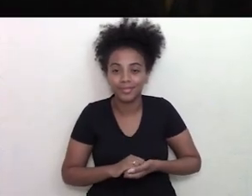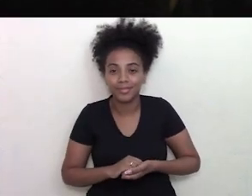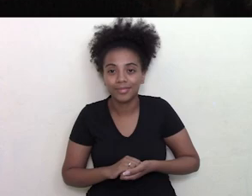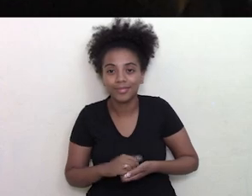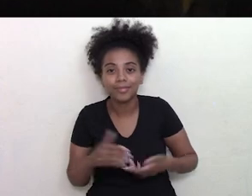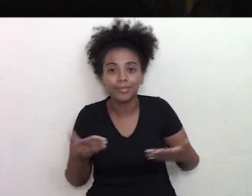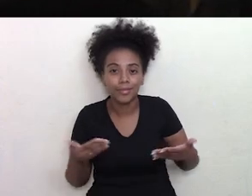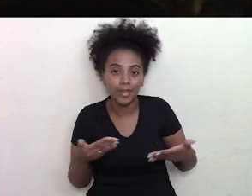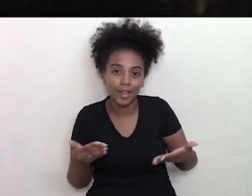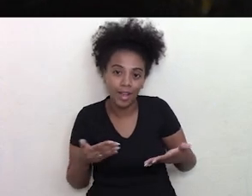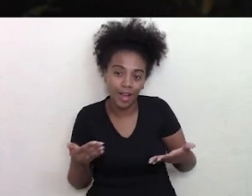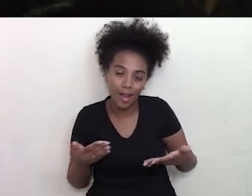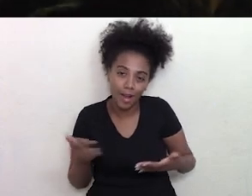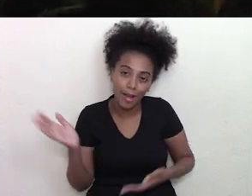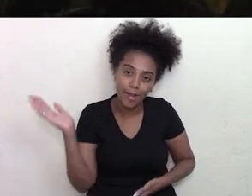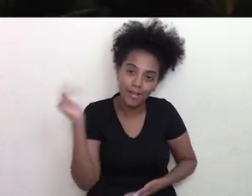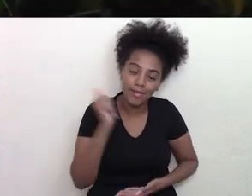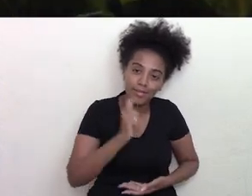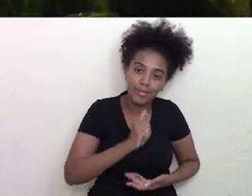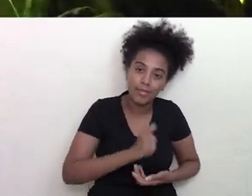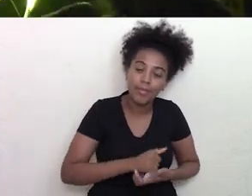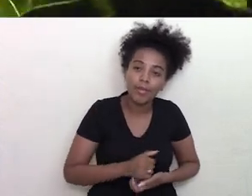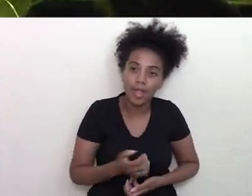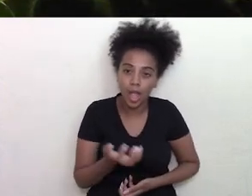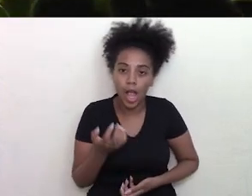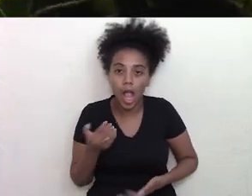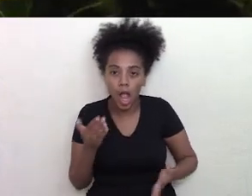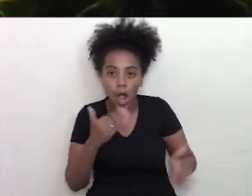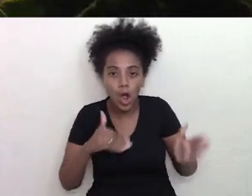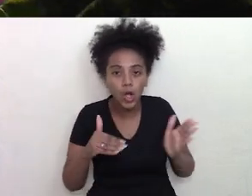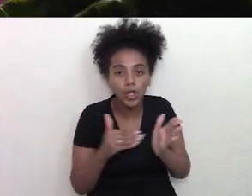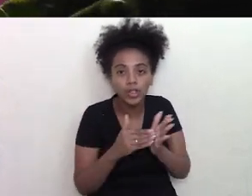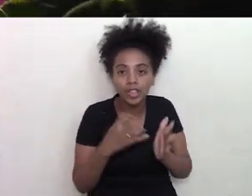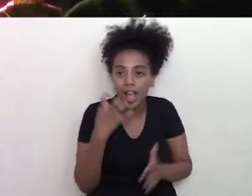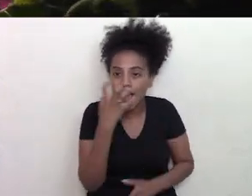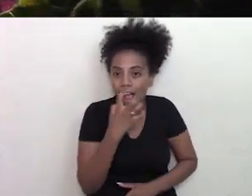Agora está chegando, né, pô? Quero ver geral cantar com a gente, hein? Vai.